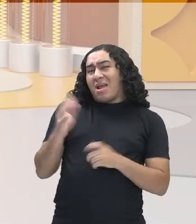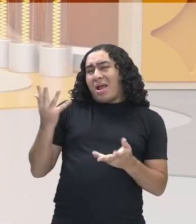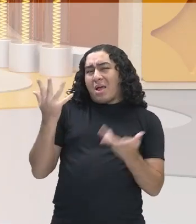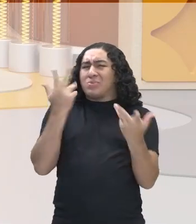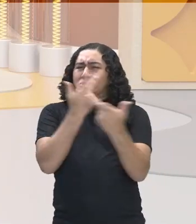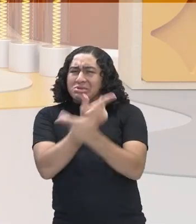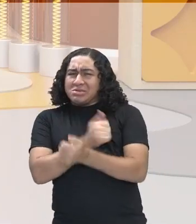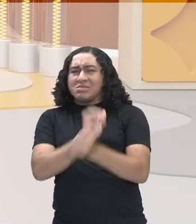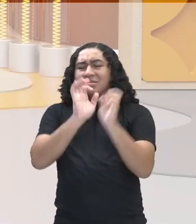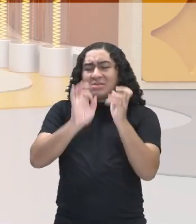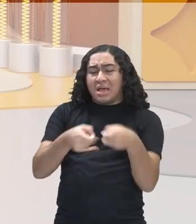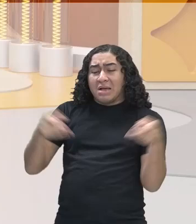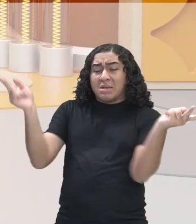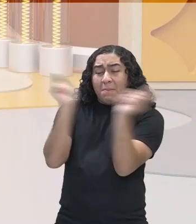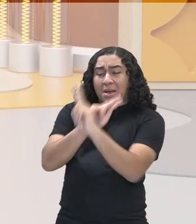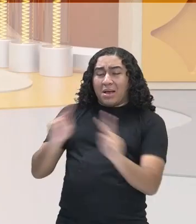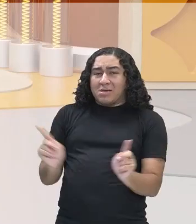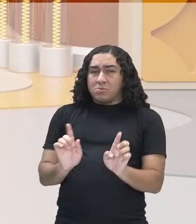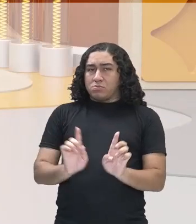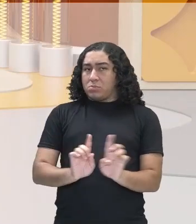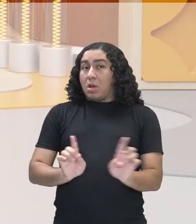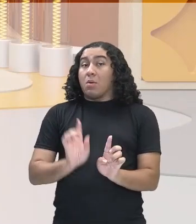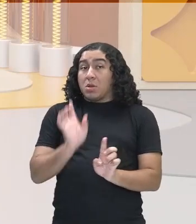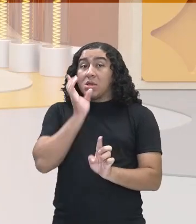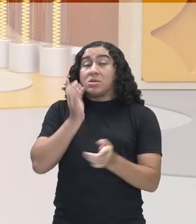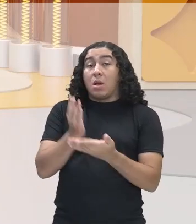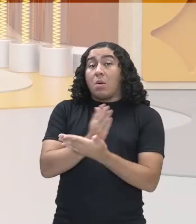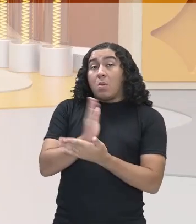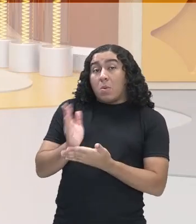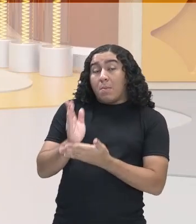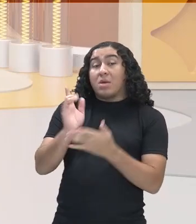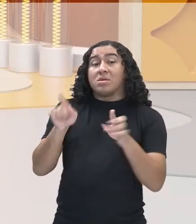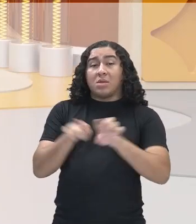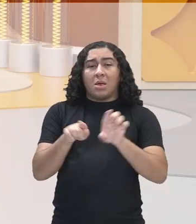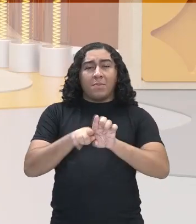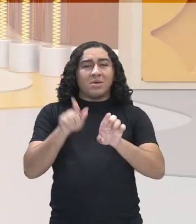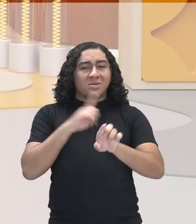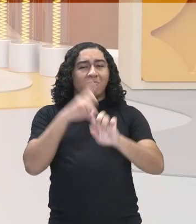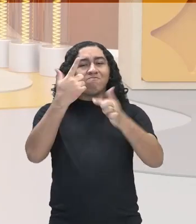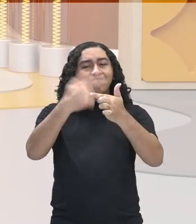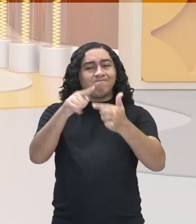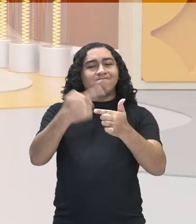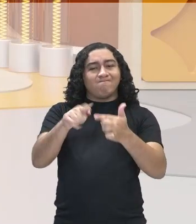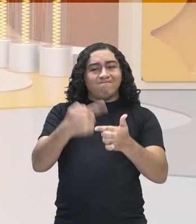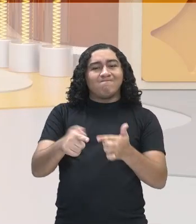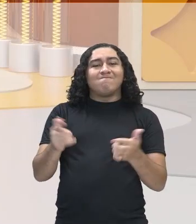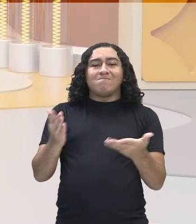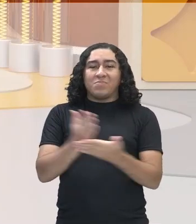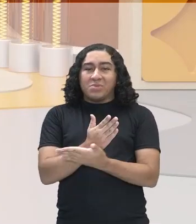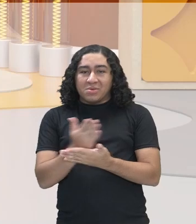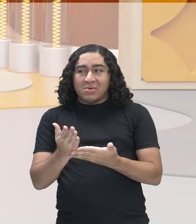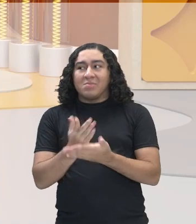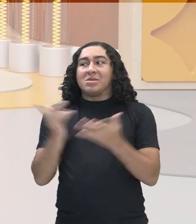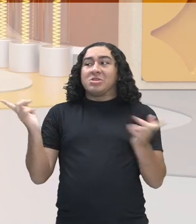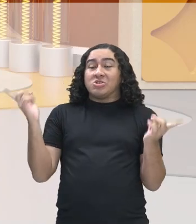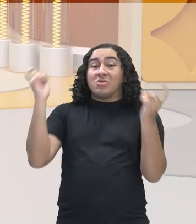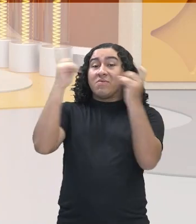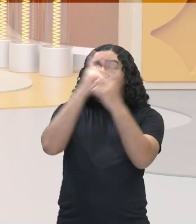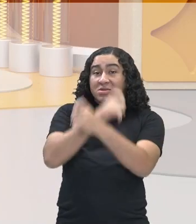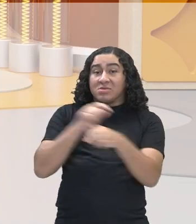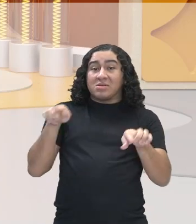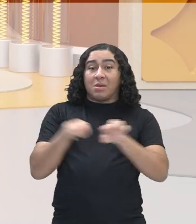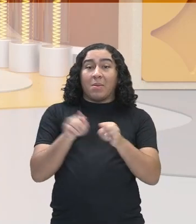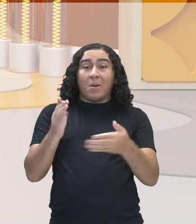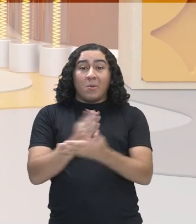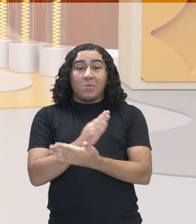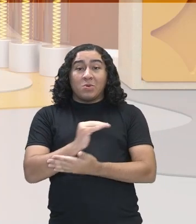assim não, tá, gente? Acontecem muitas situações, mesmo ruins, muitas dificuldades, inclusive algumas mortes. Então